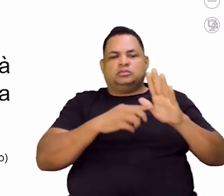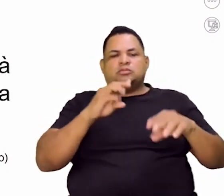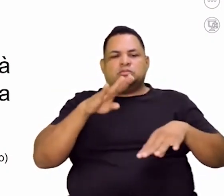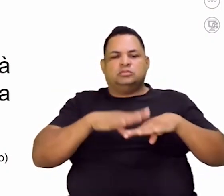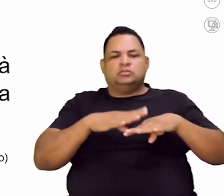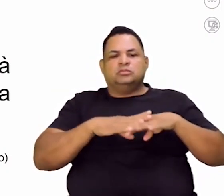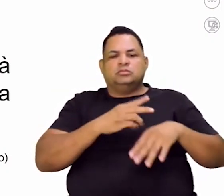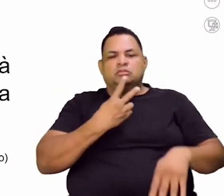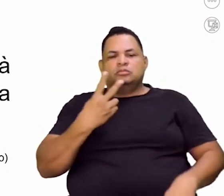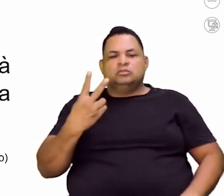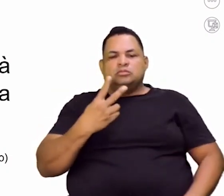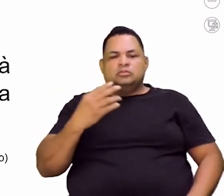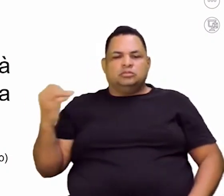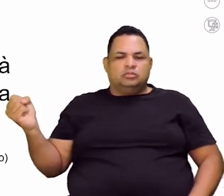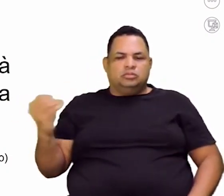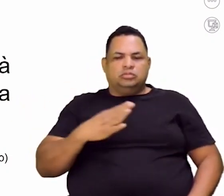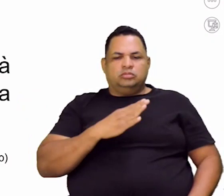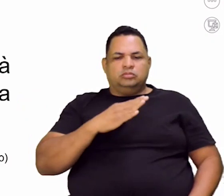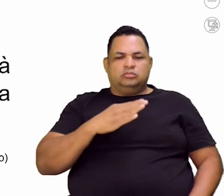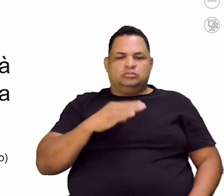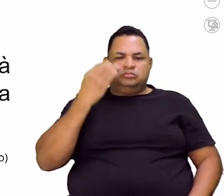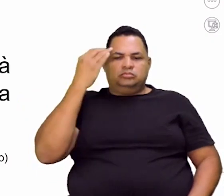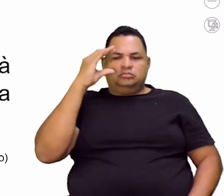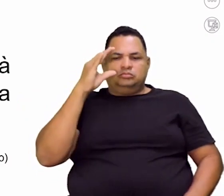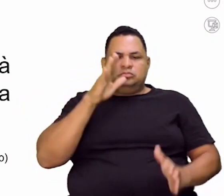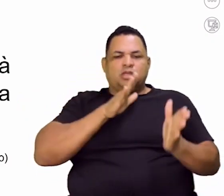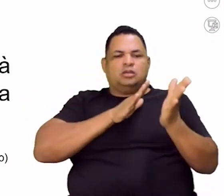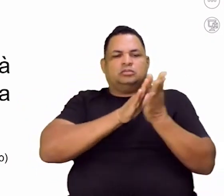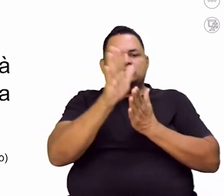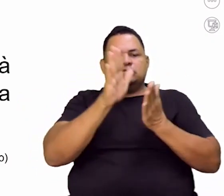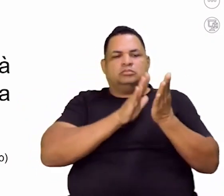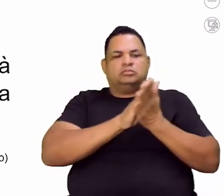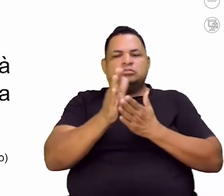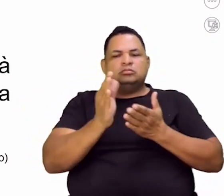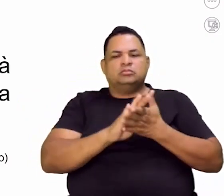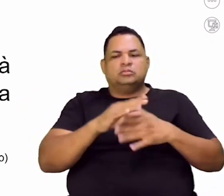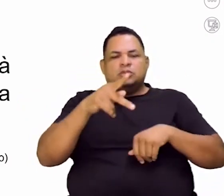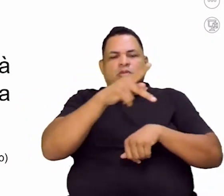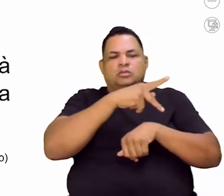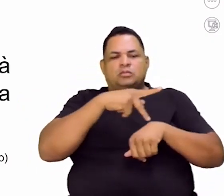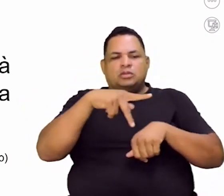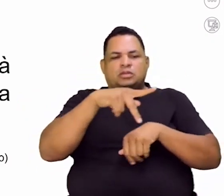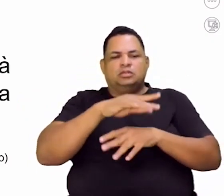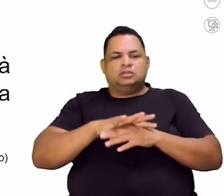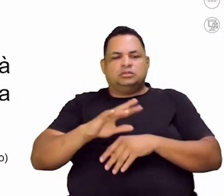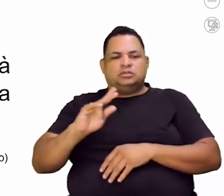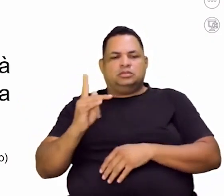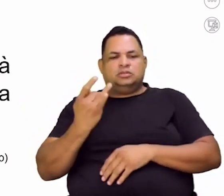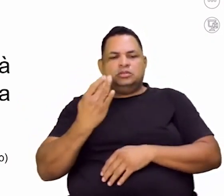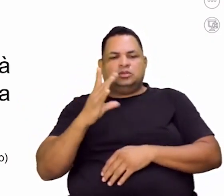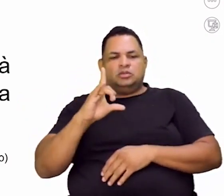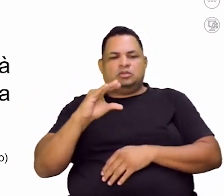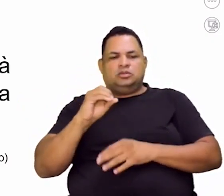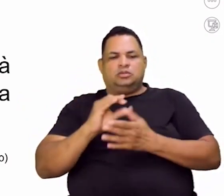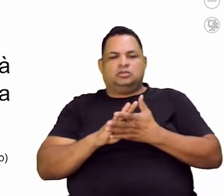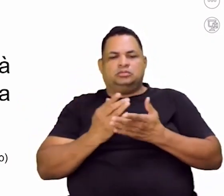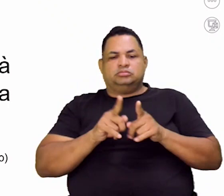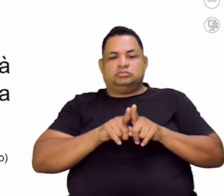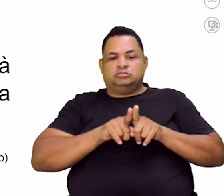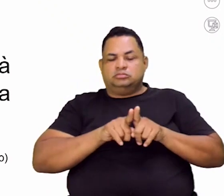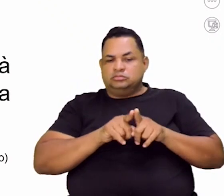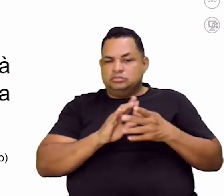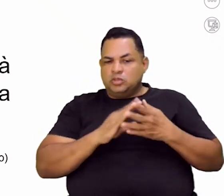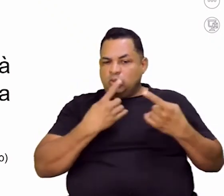sobre Duas Novas Ciências fosse o quê? Publicada na Holanda, a revelia da Inquisição. Veja